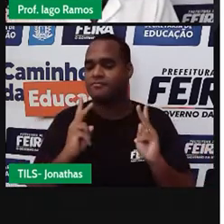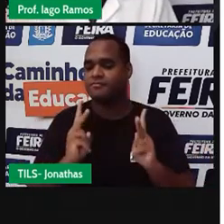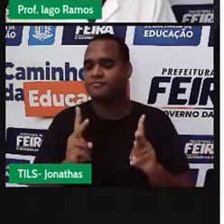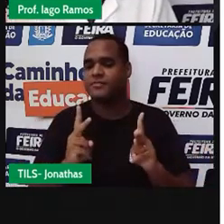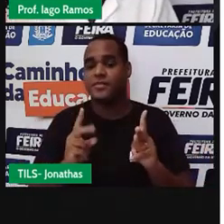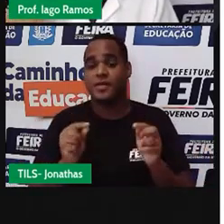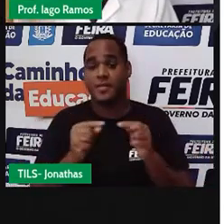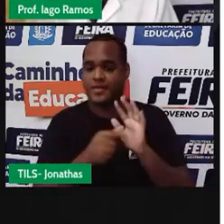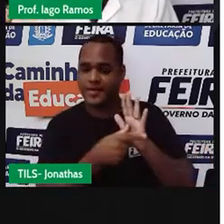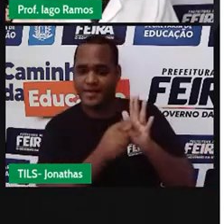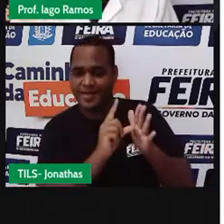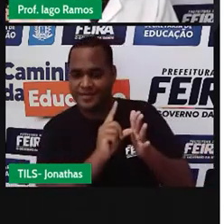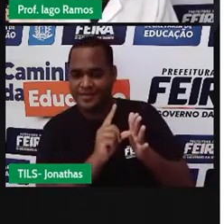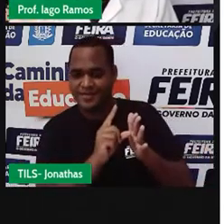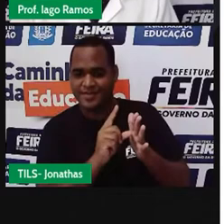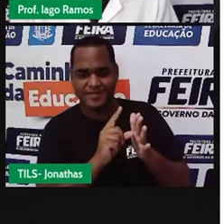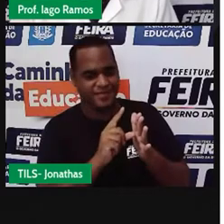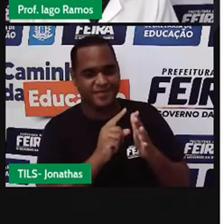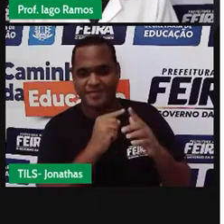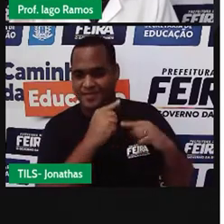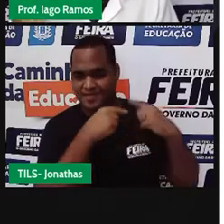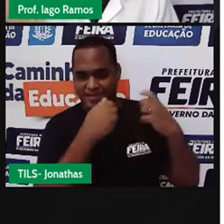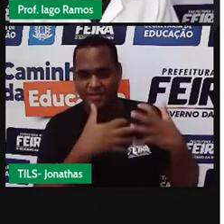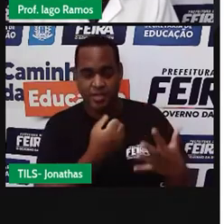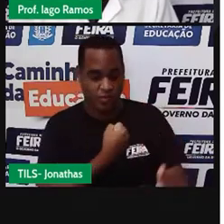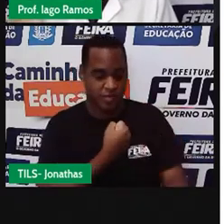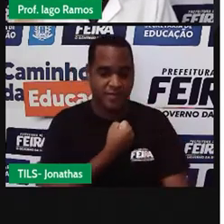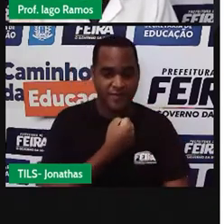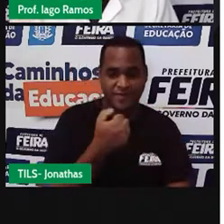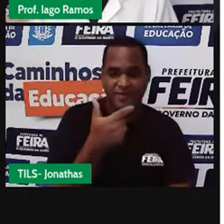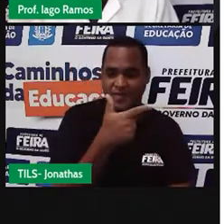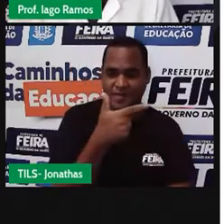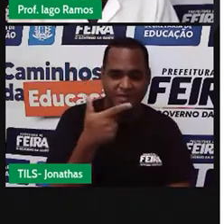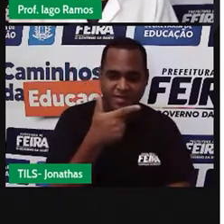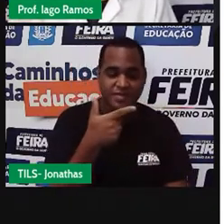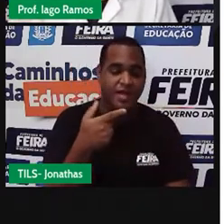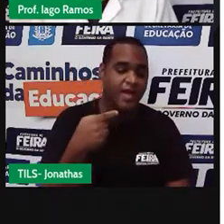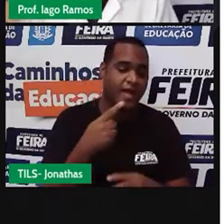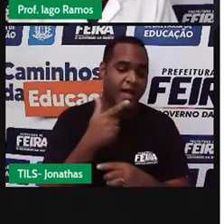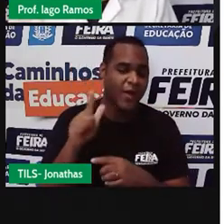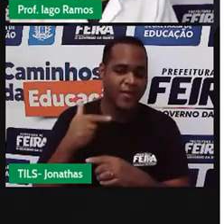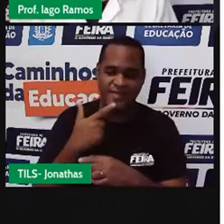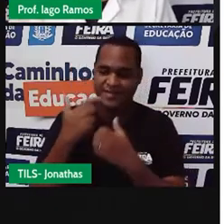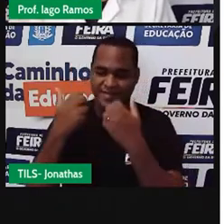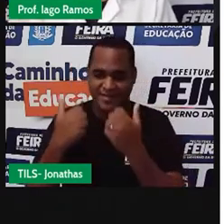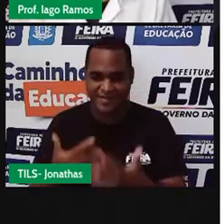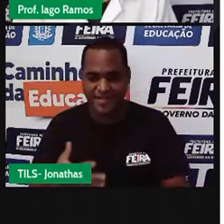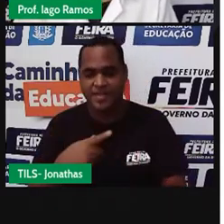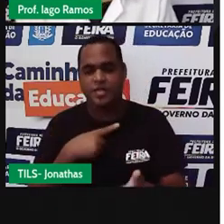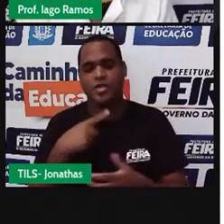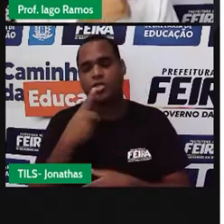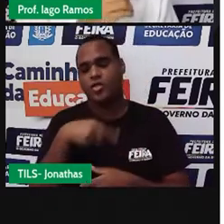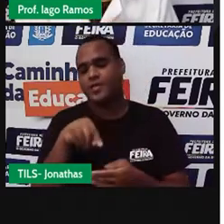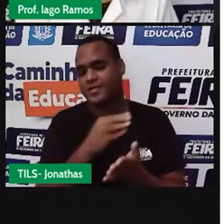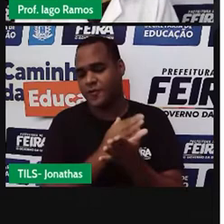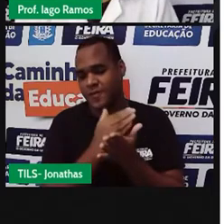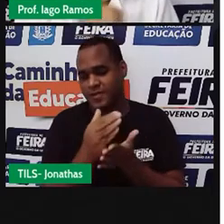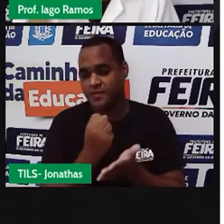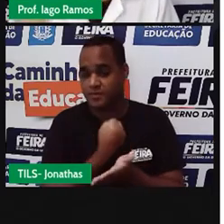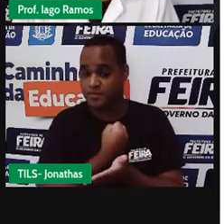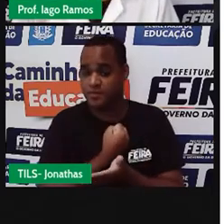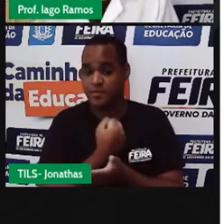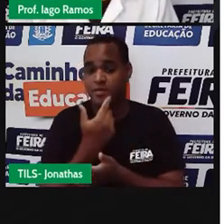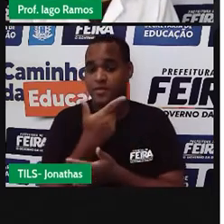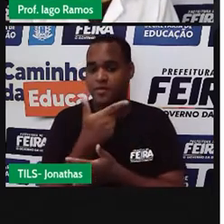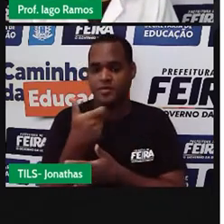anterior é essa essa é a aula 22 essa vai dar continuidade o que a gente começou na aula 21